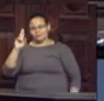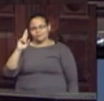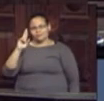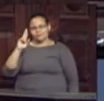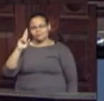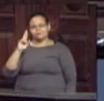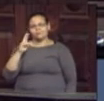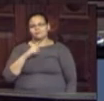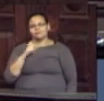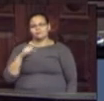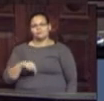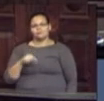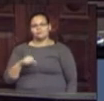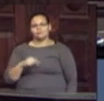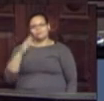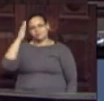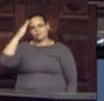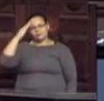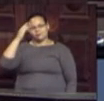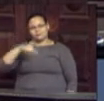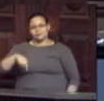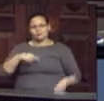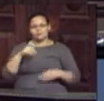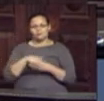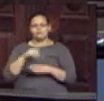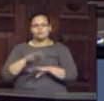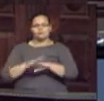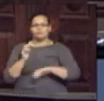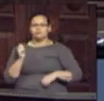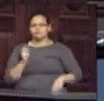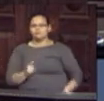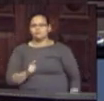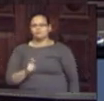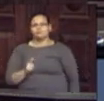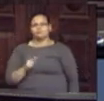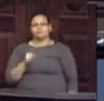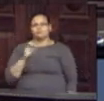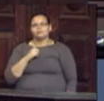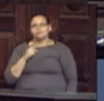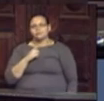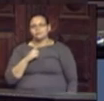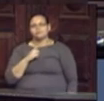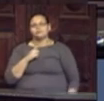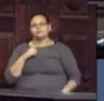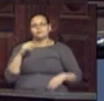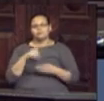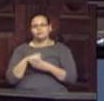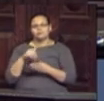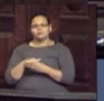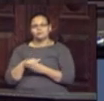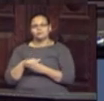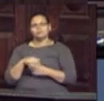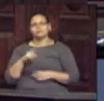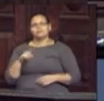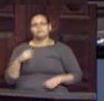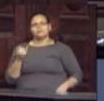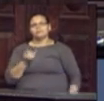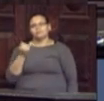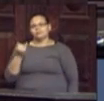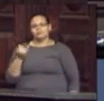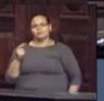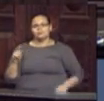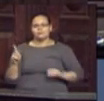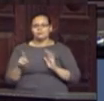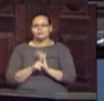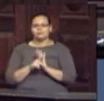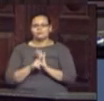trouxe até aqui. E saber do nosso voto, e mais do que isso, ter os placares das votações respeitados, é fundamental para a própria imagem